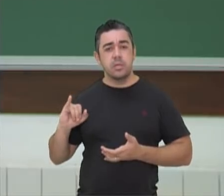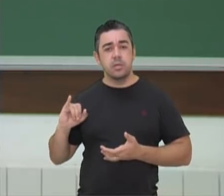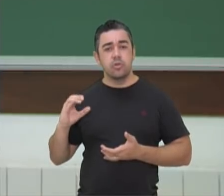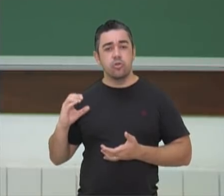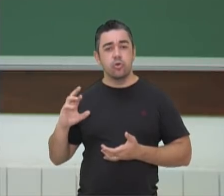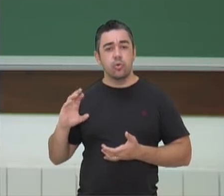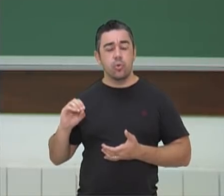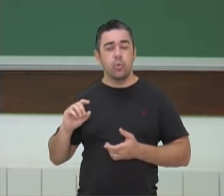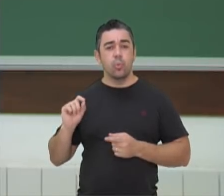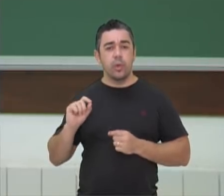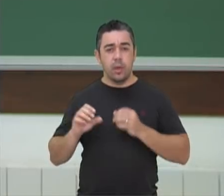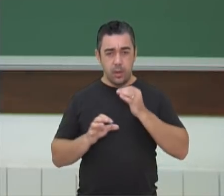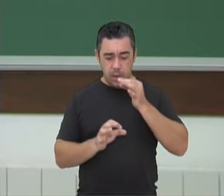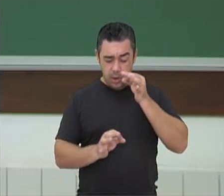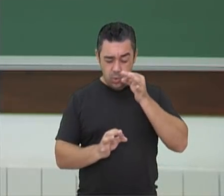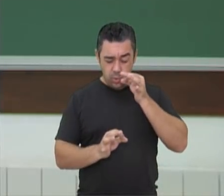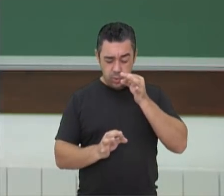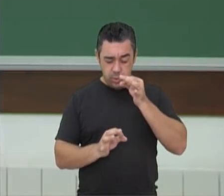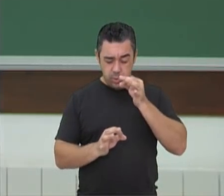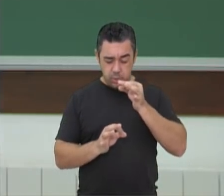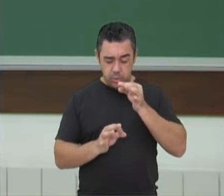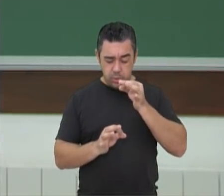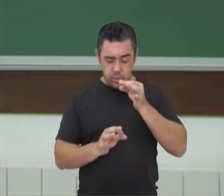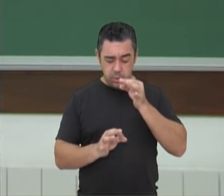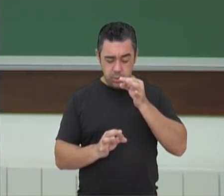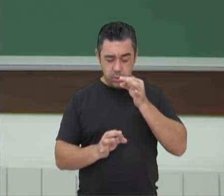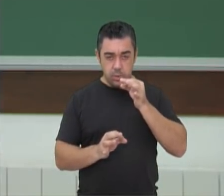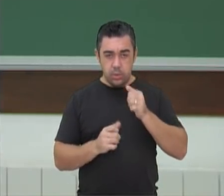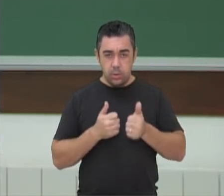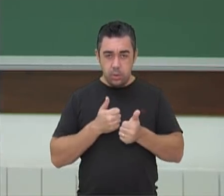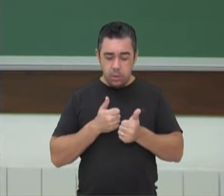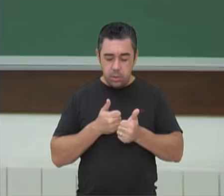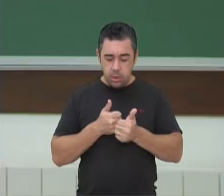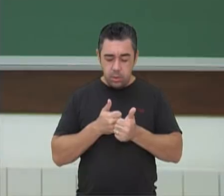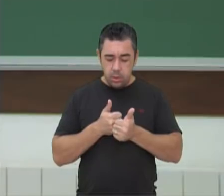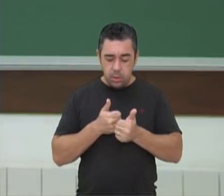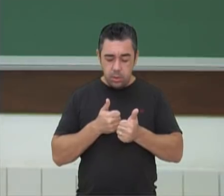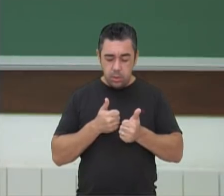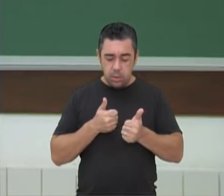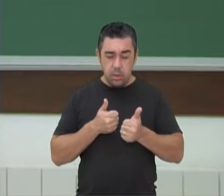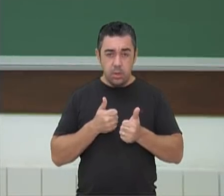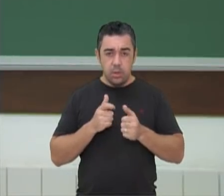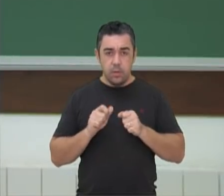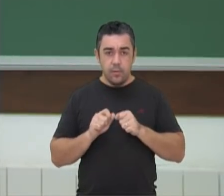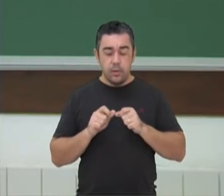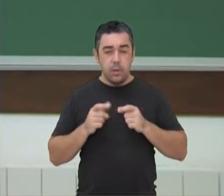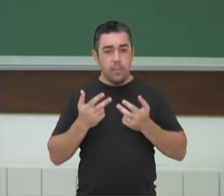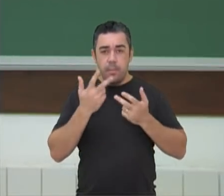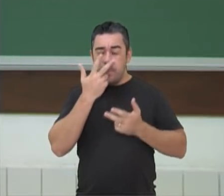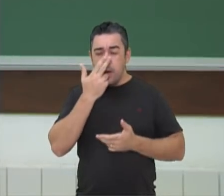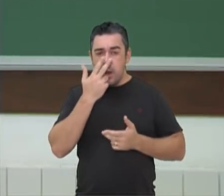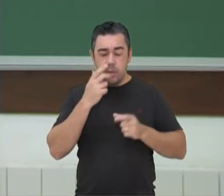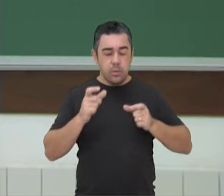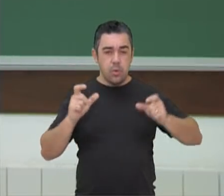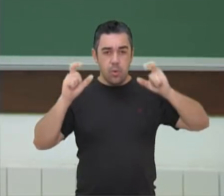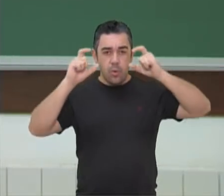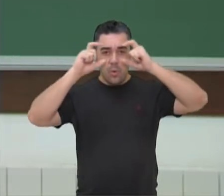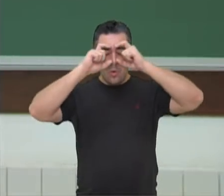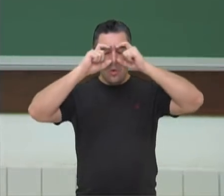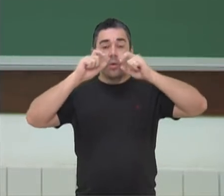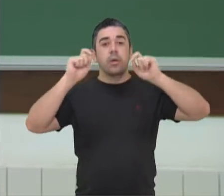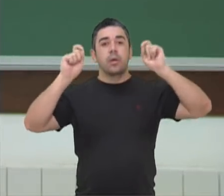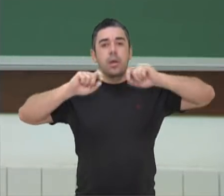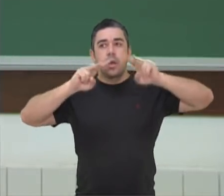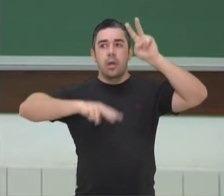aquele ajuste bem pequenininho, onde eu vou focalizar. Parece que eu coloquei um óculos e a imagem fica